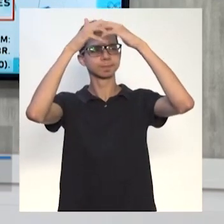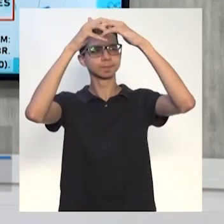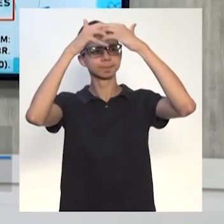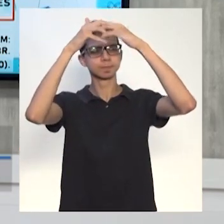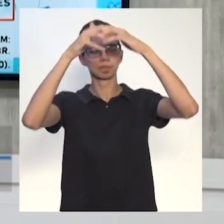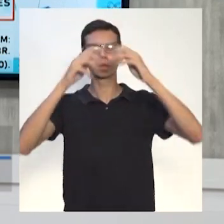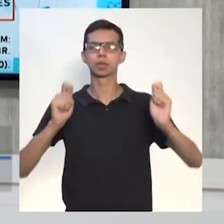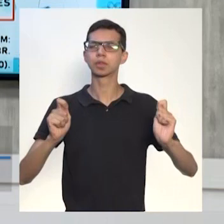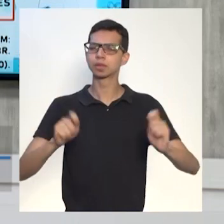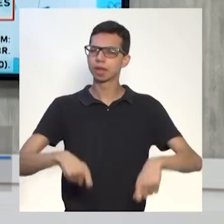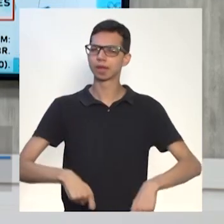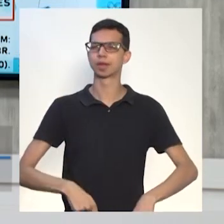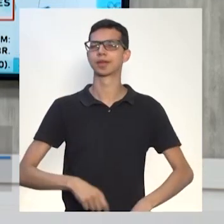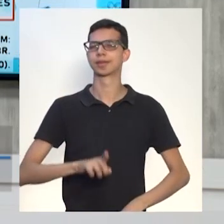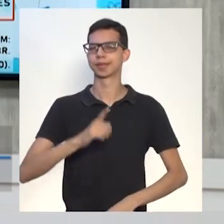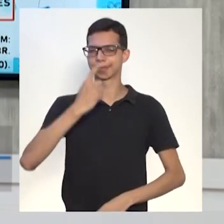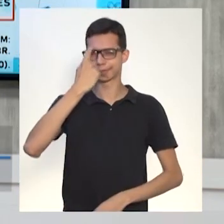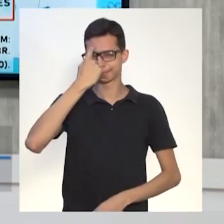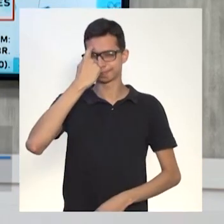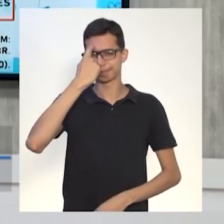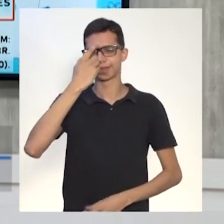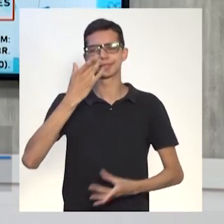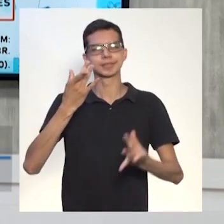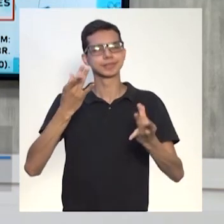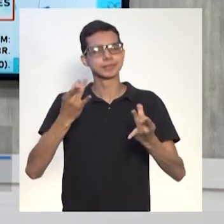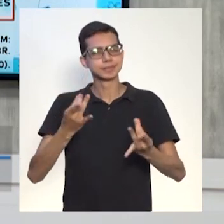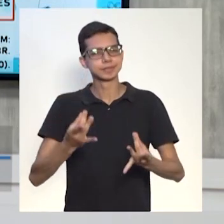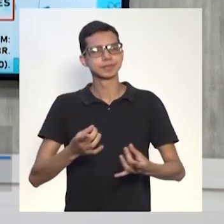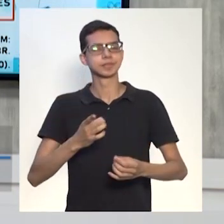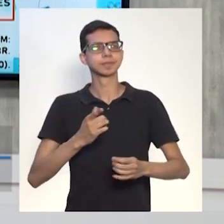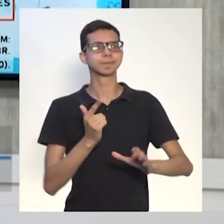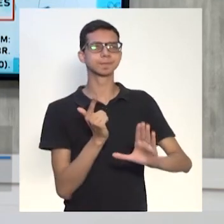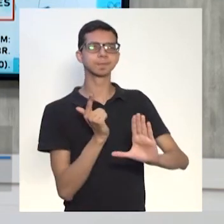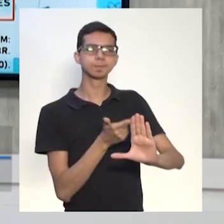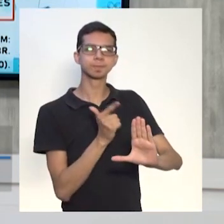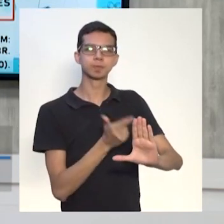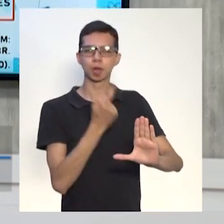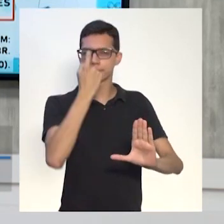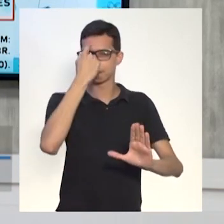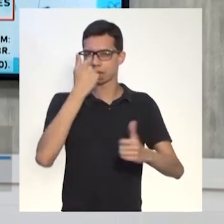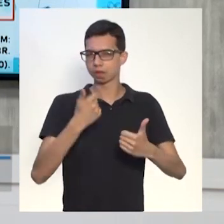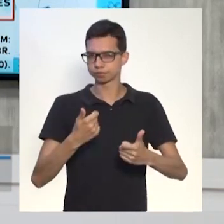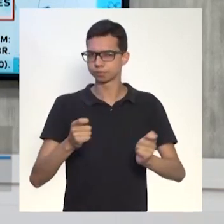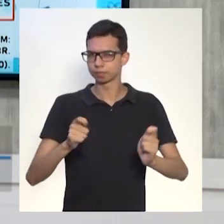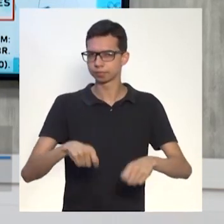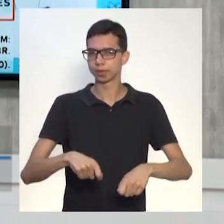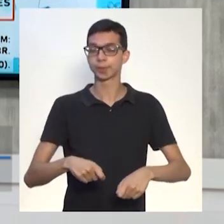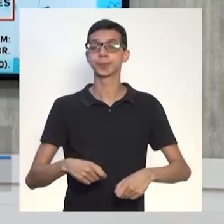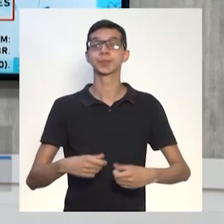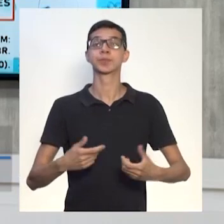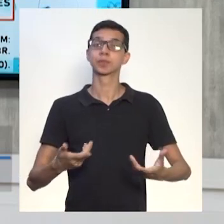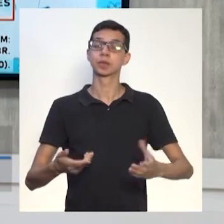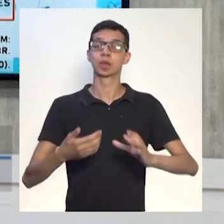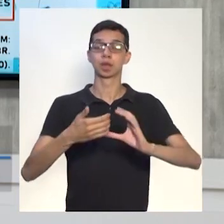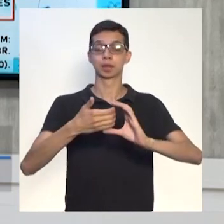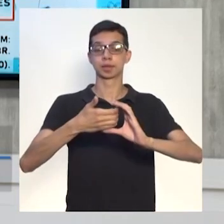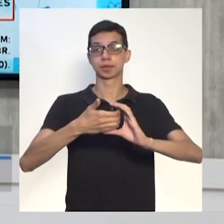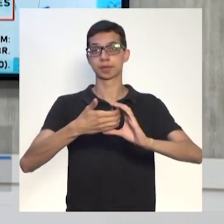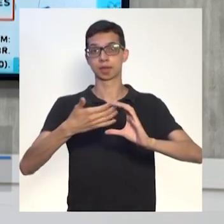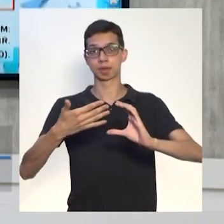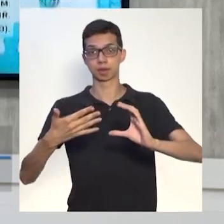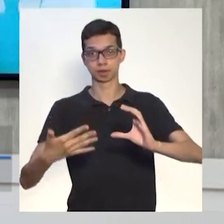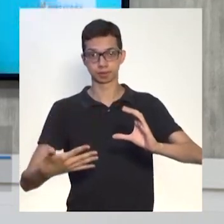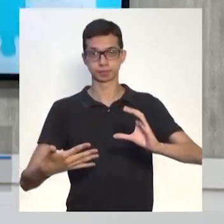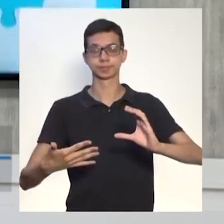raciocínio, né? Pense aí de modo mais crítico. Tá percebendo? Então, tem aí características que podem ser